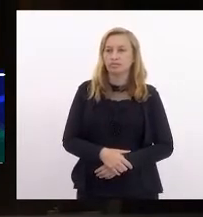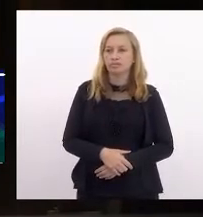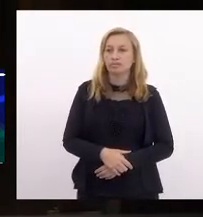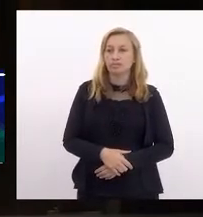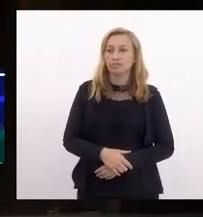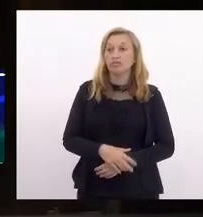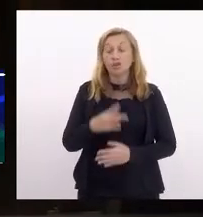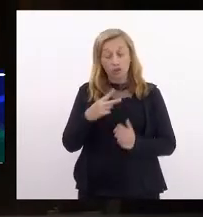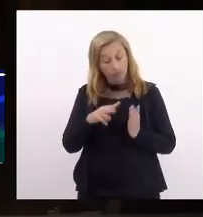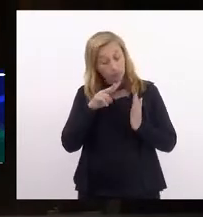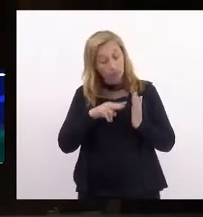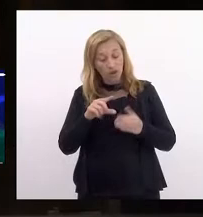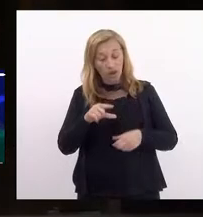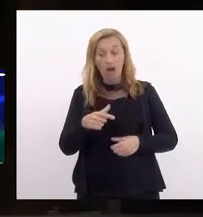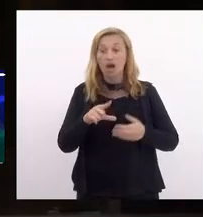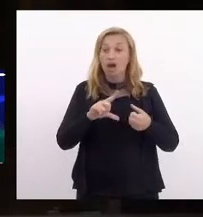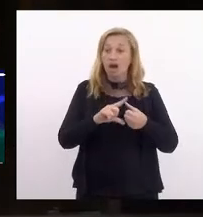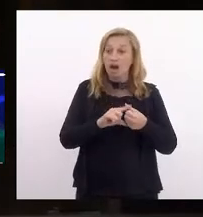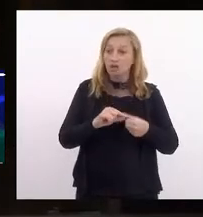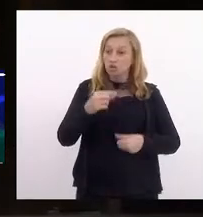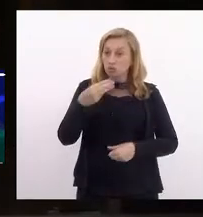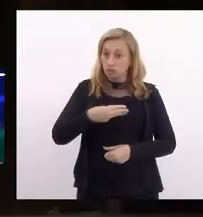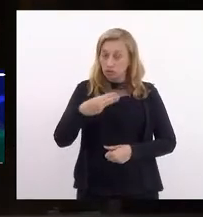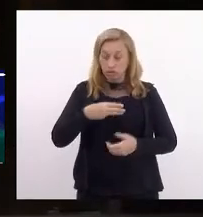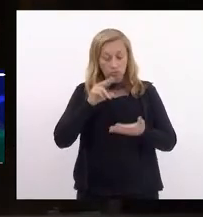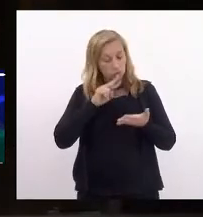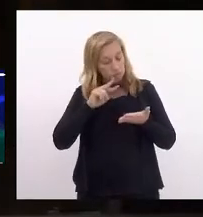Oi e aí quando a gente vai partir para o terceiro